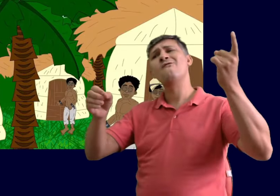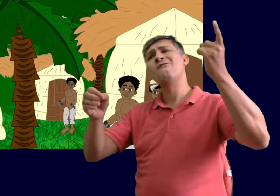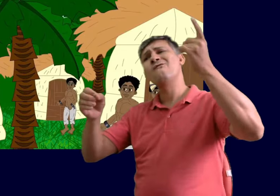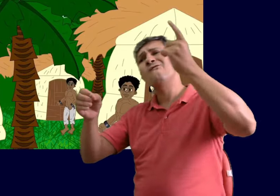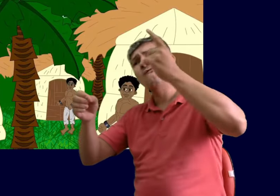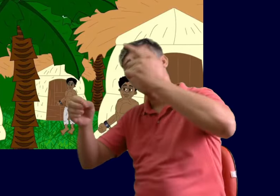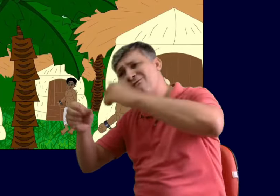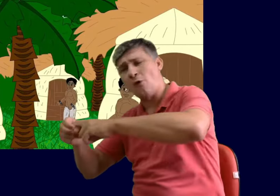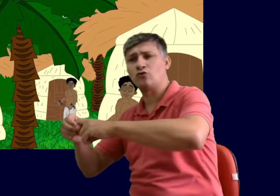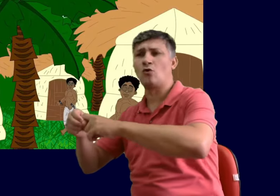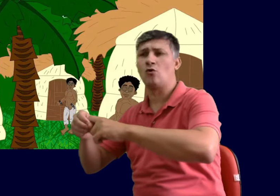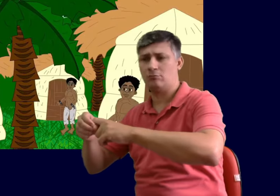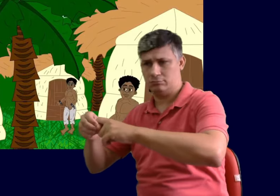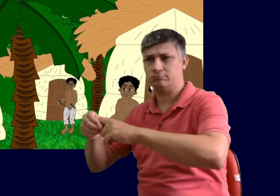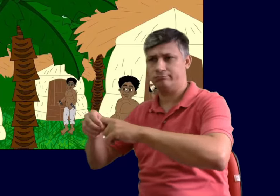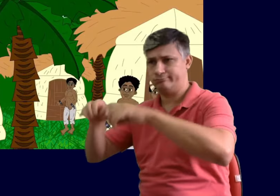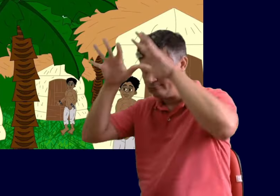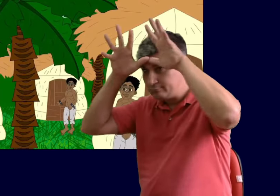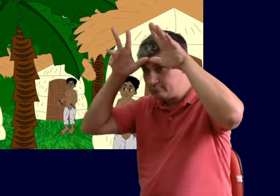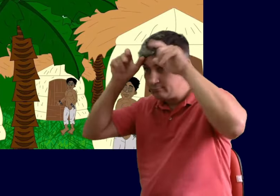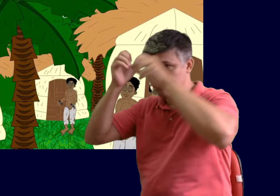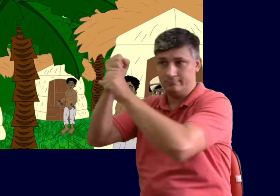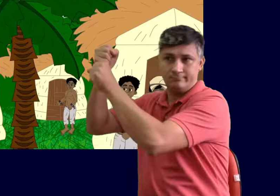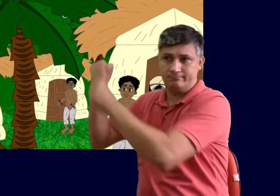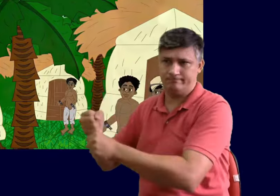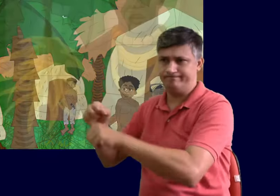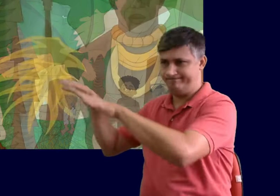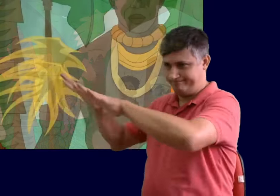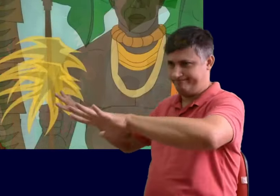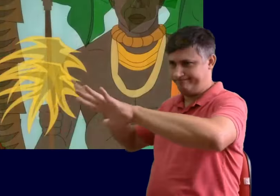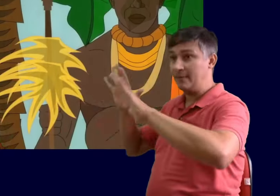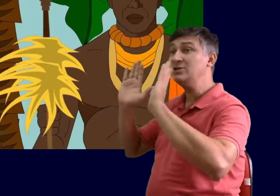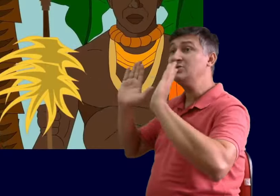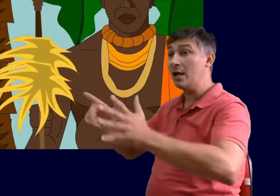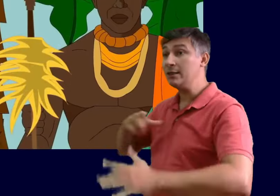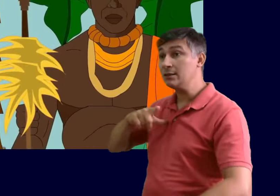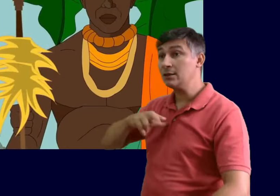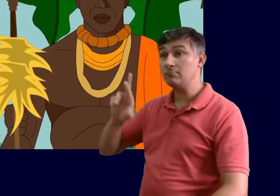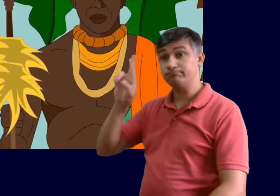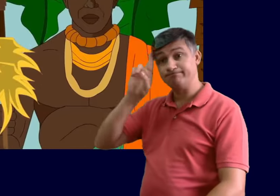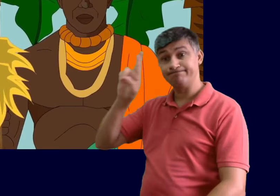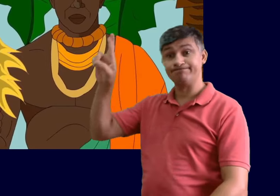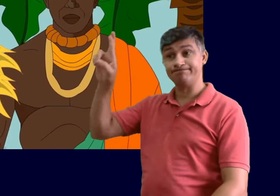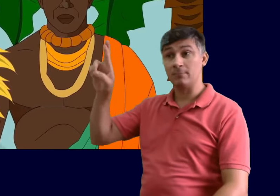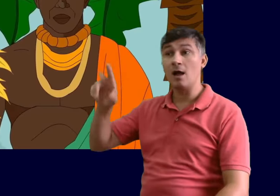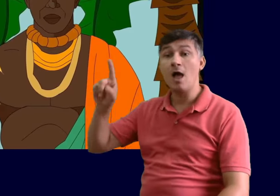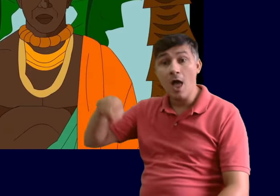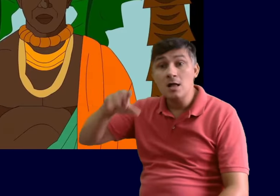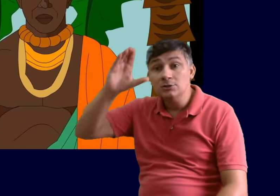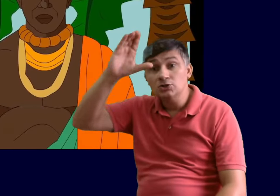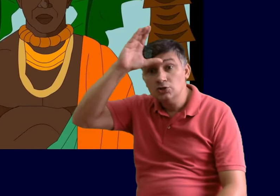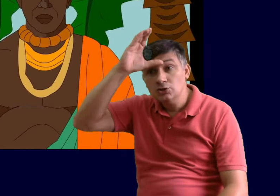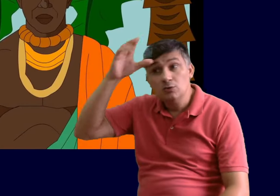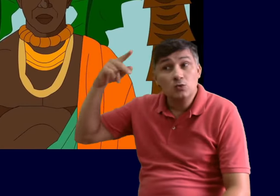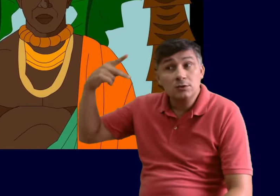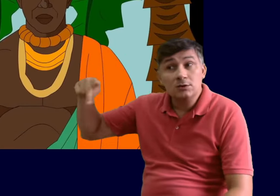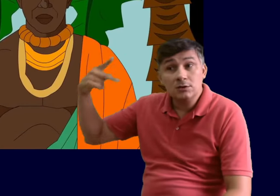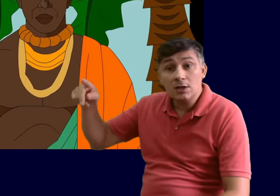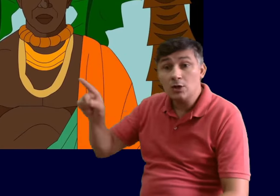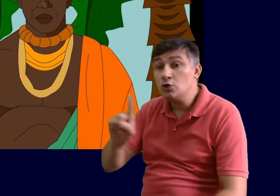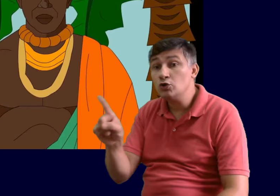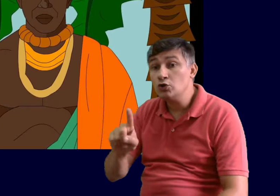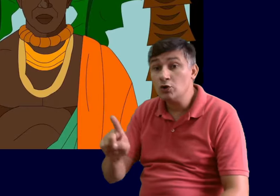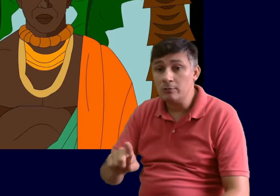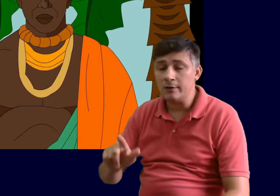Quilombo. Neste período, o Quilombo dos Palmares já tinha um líder. Era o tio de Zumbi. O seu nome